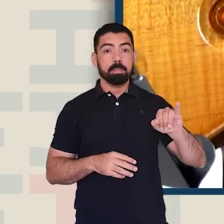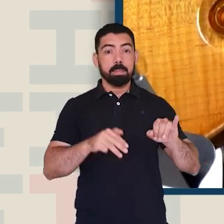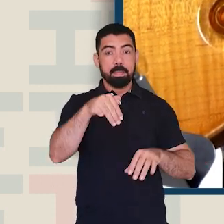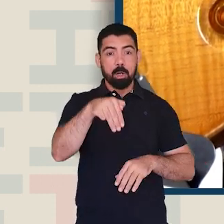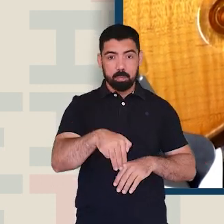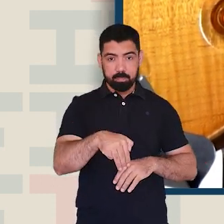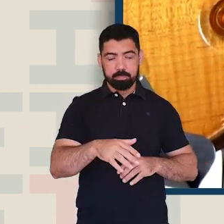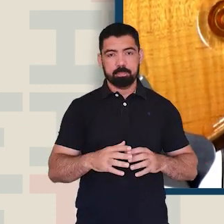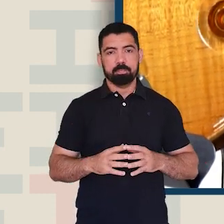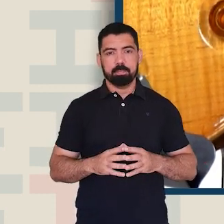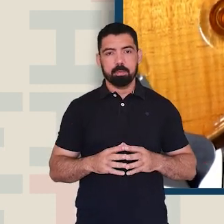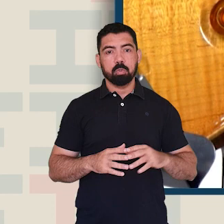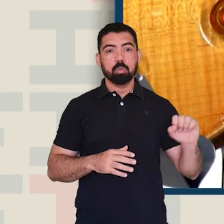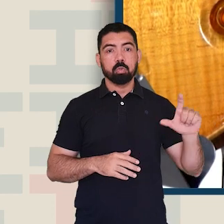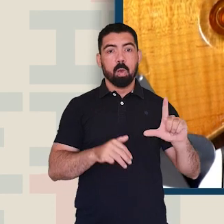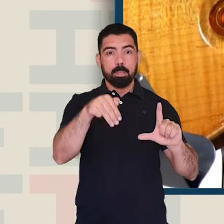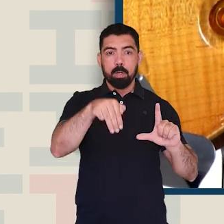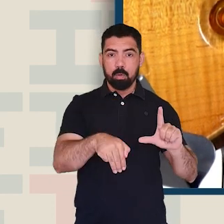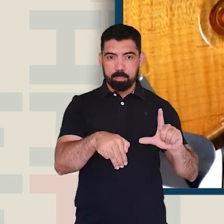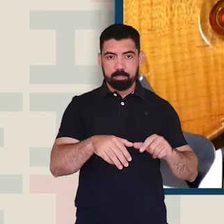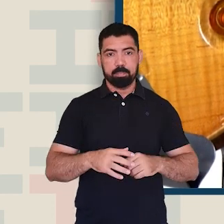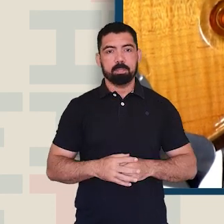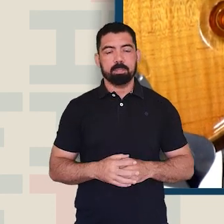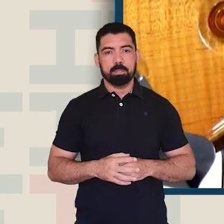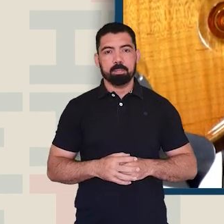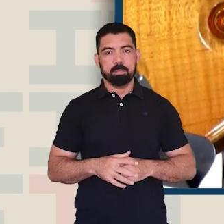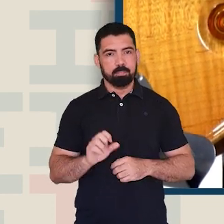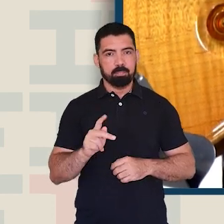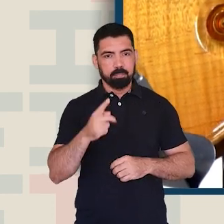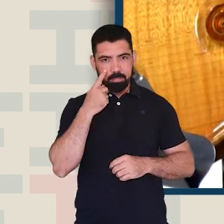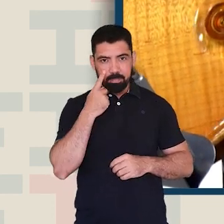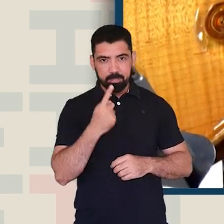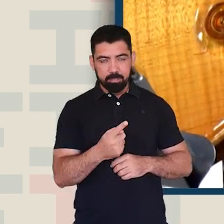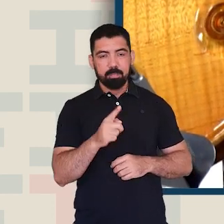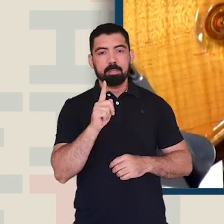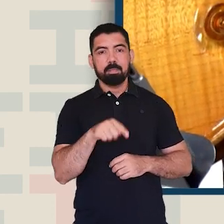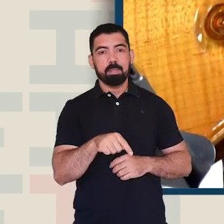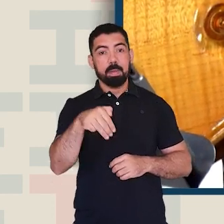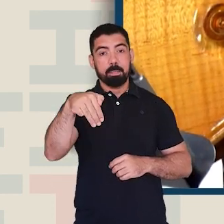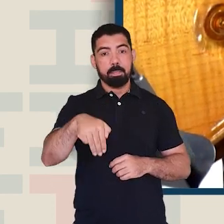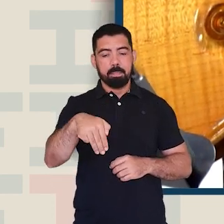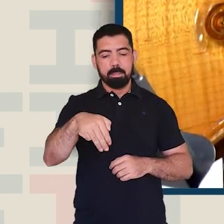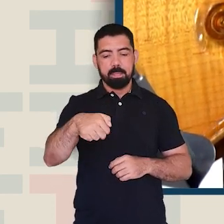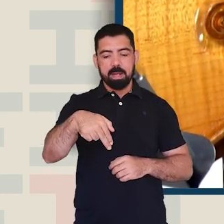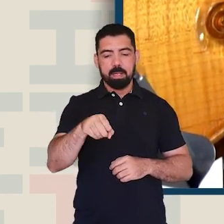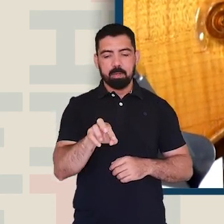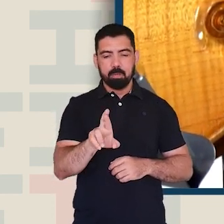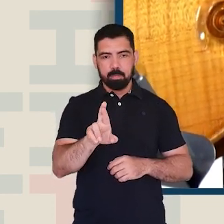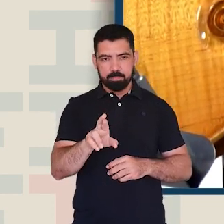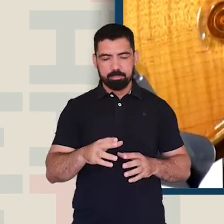Mi menor, Sol menor, certo? Esse é o formato do menor.